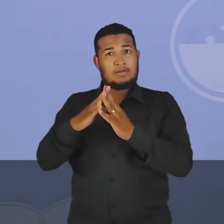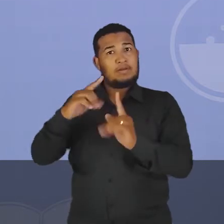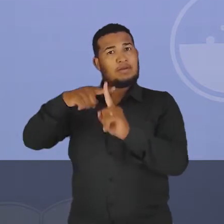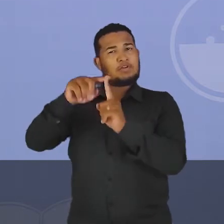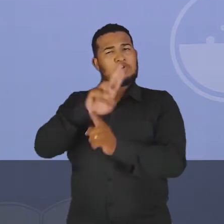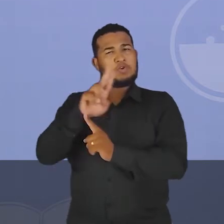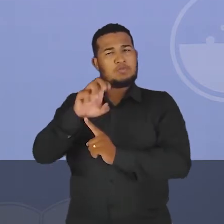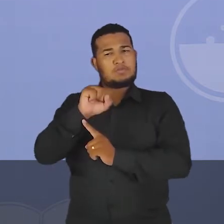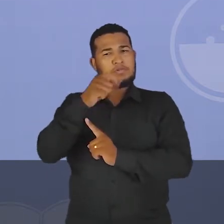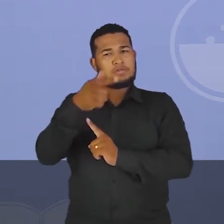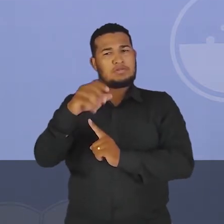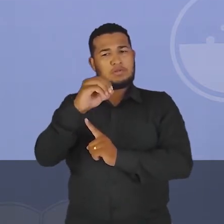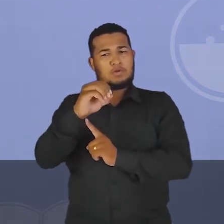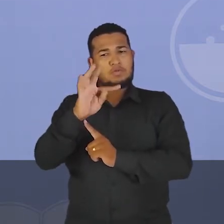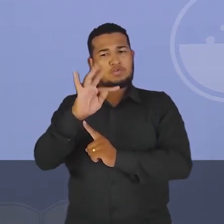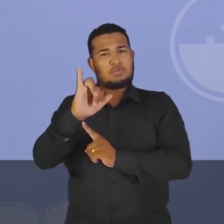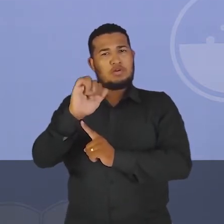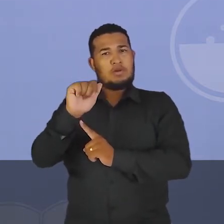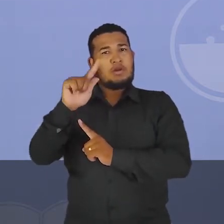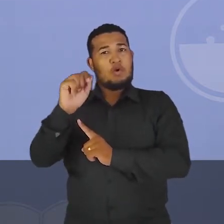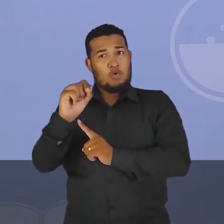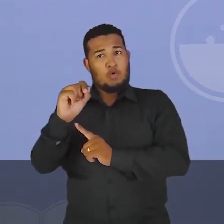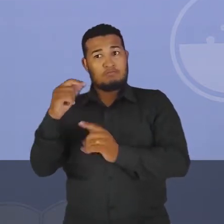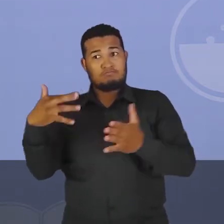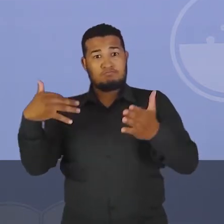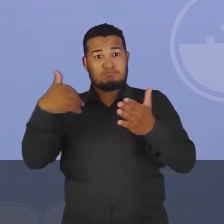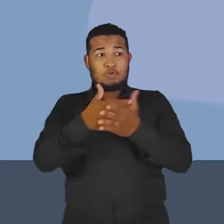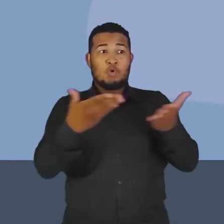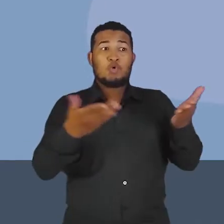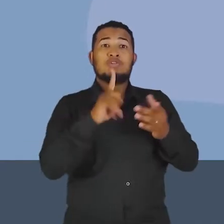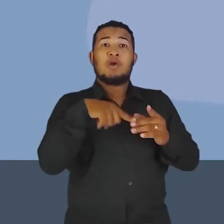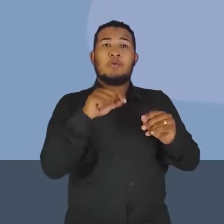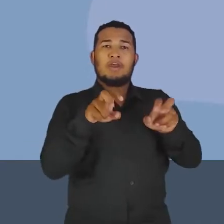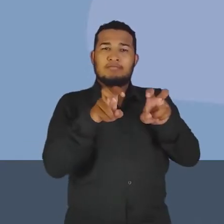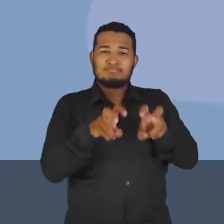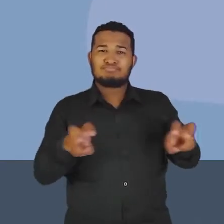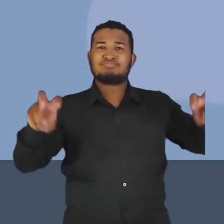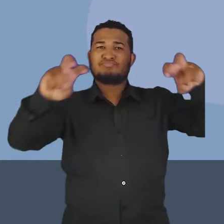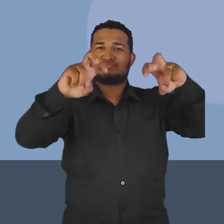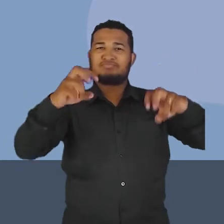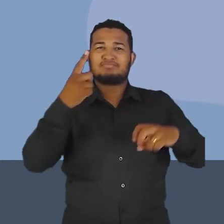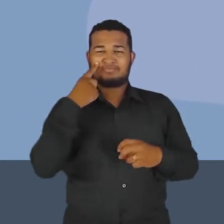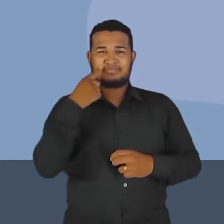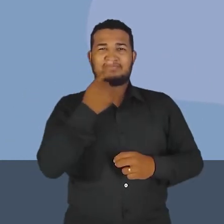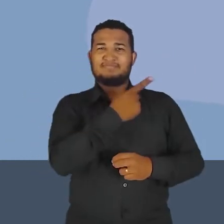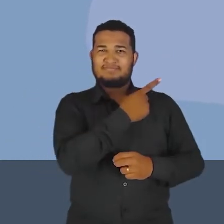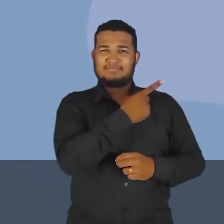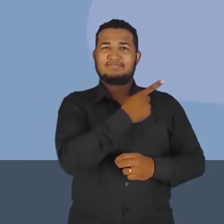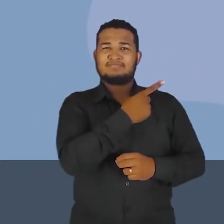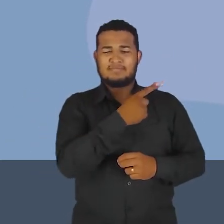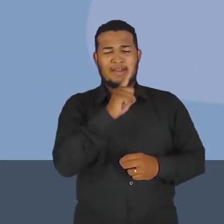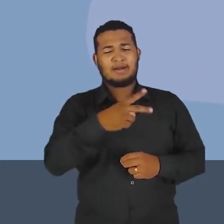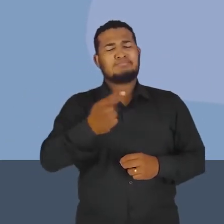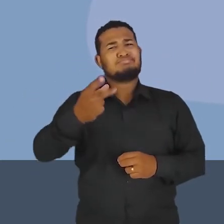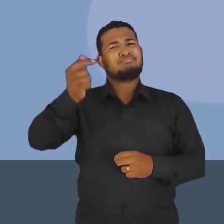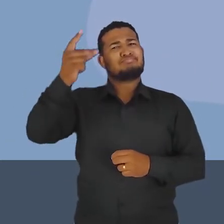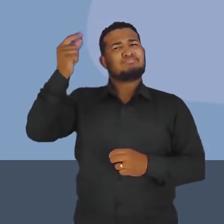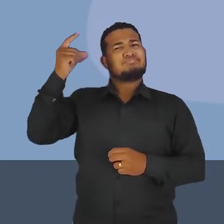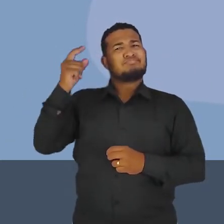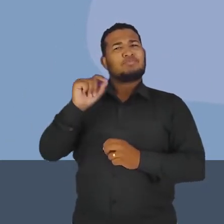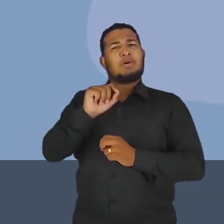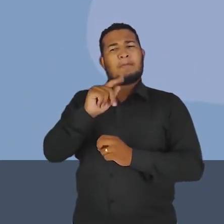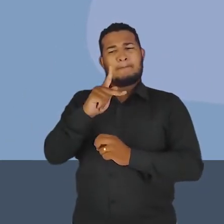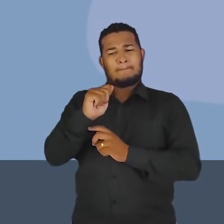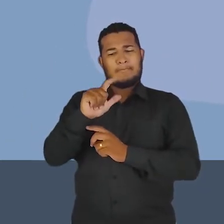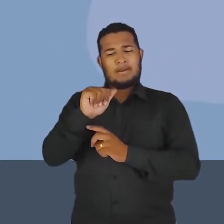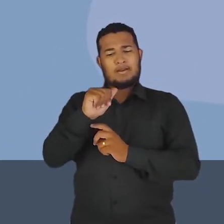várias reformas e que hoje é o Palácio Anchieta. Observem a imagem. Eu trouxe uma imagem bem antiga do Palácio Anchieta, que hoje é a